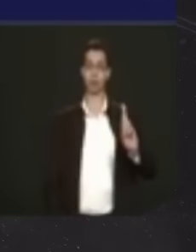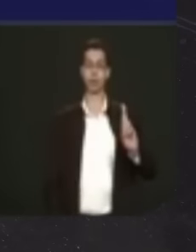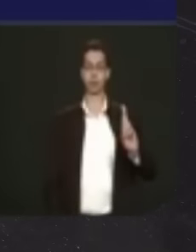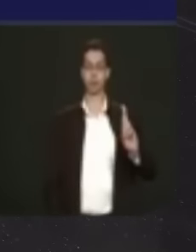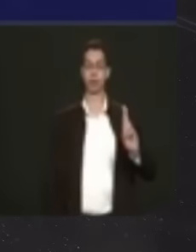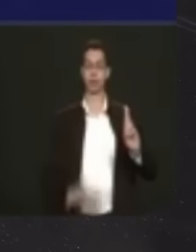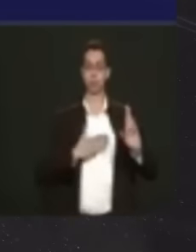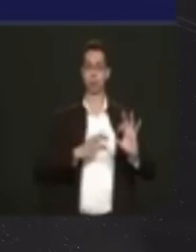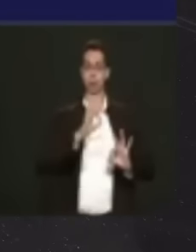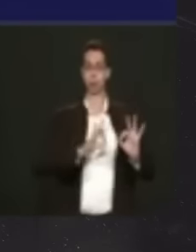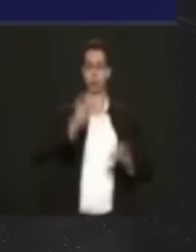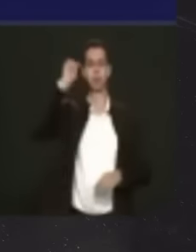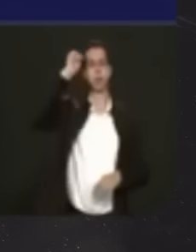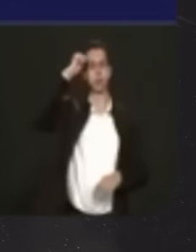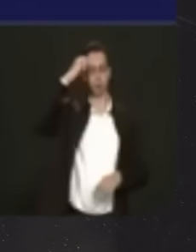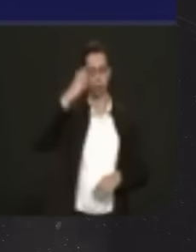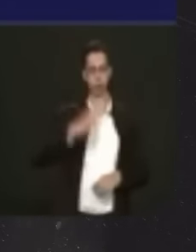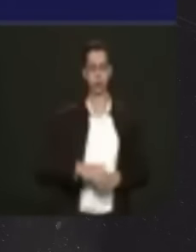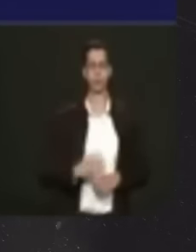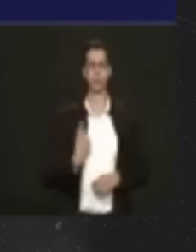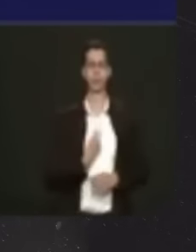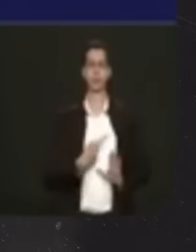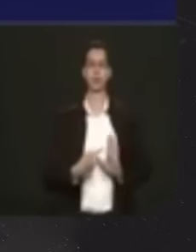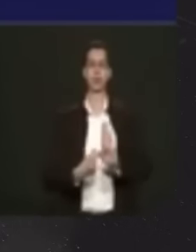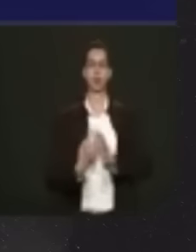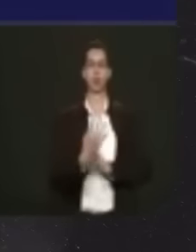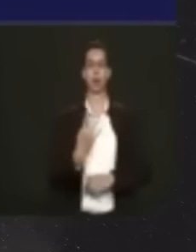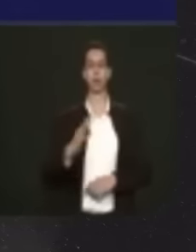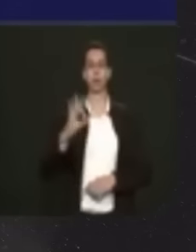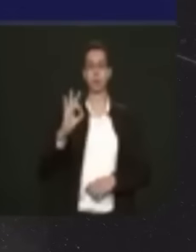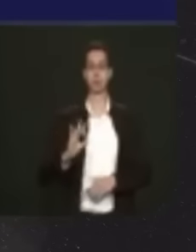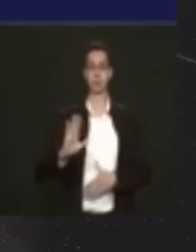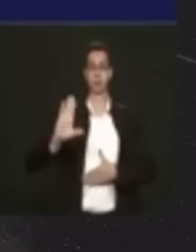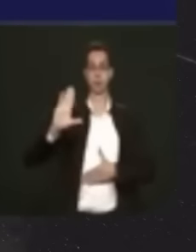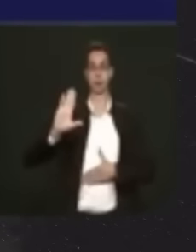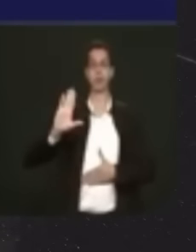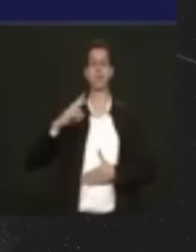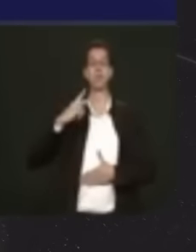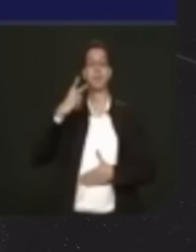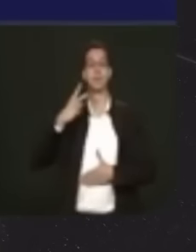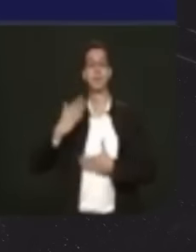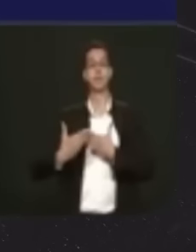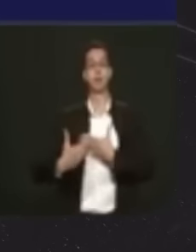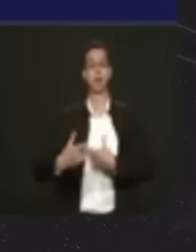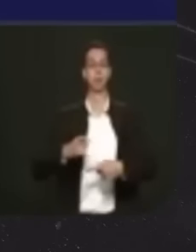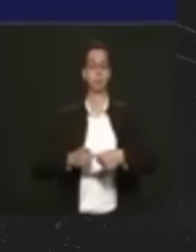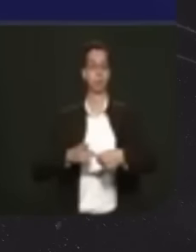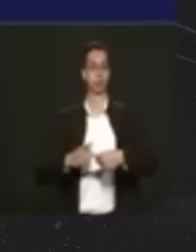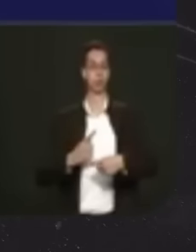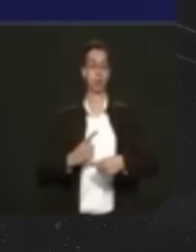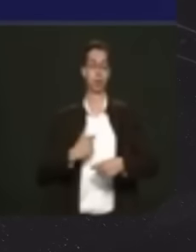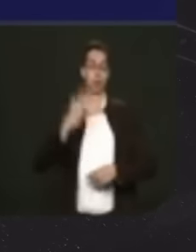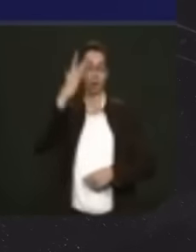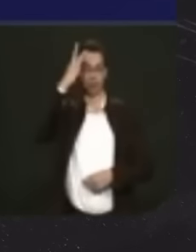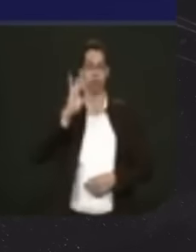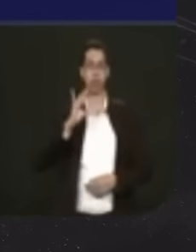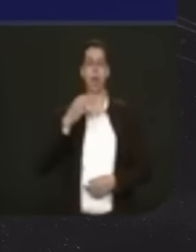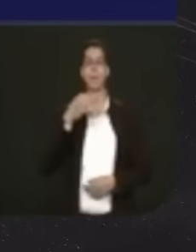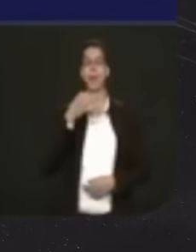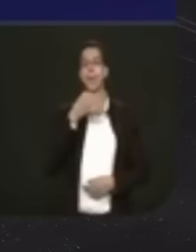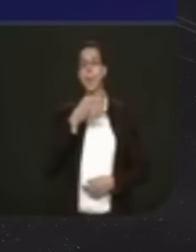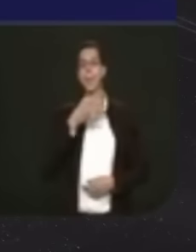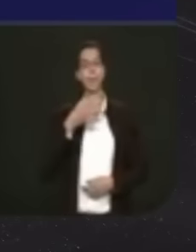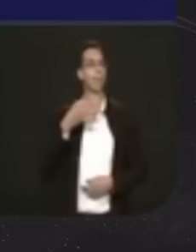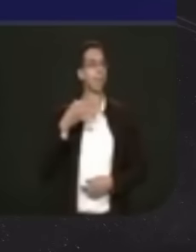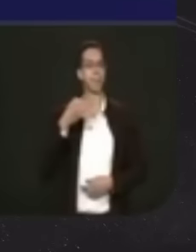apresentando 44% de candidaturas à vereança porque acho que a gente tem que ir além do discurso está no meu plano de